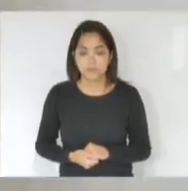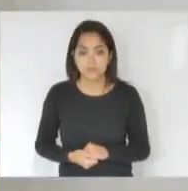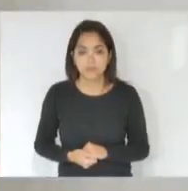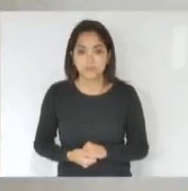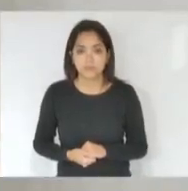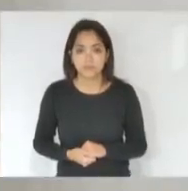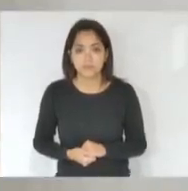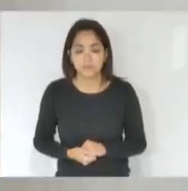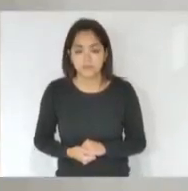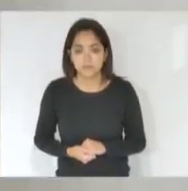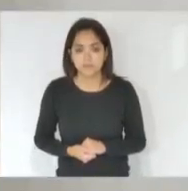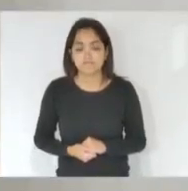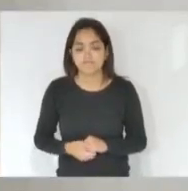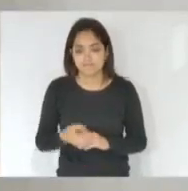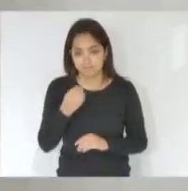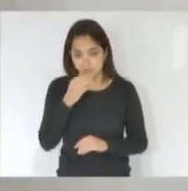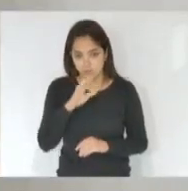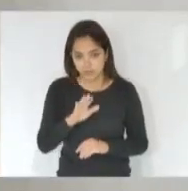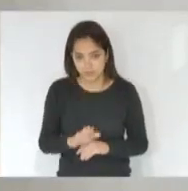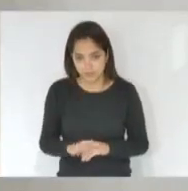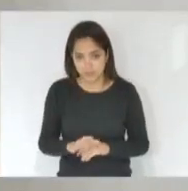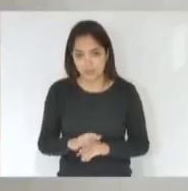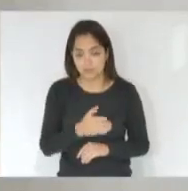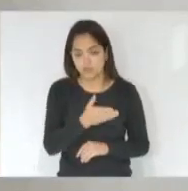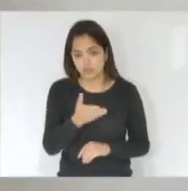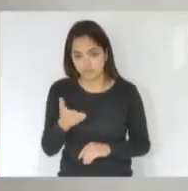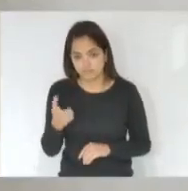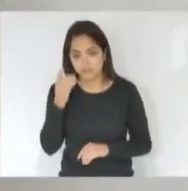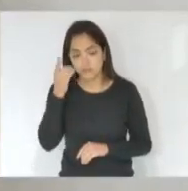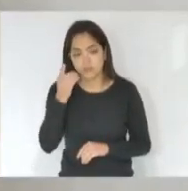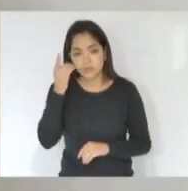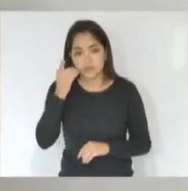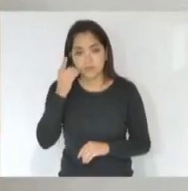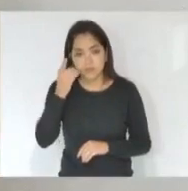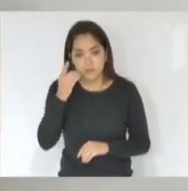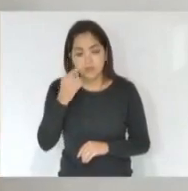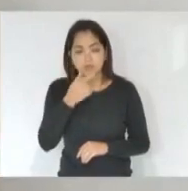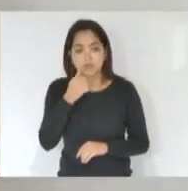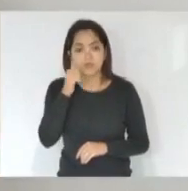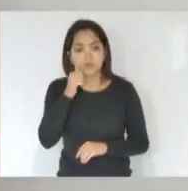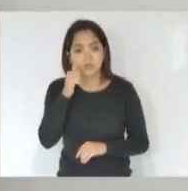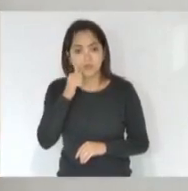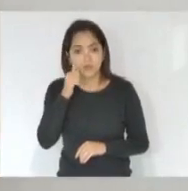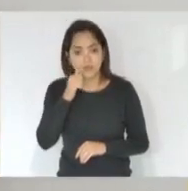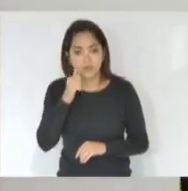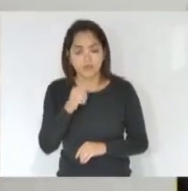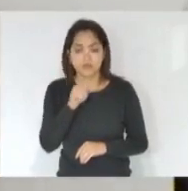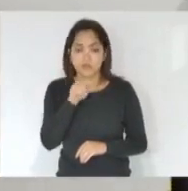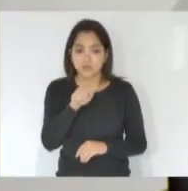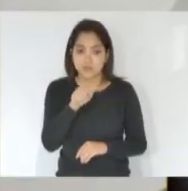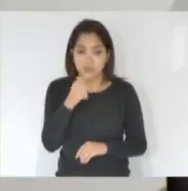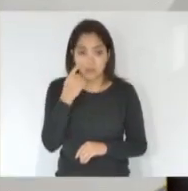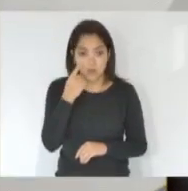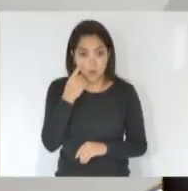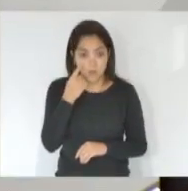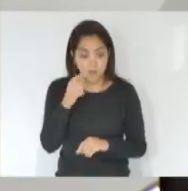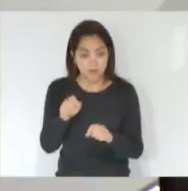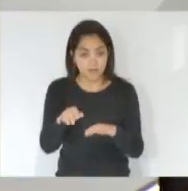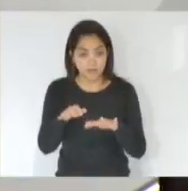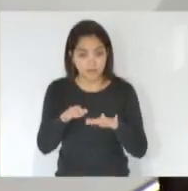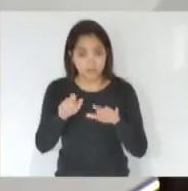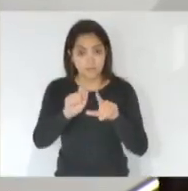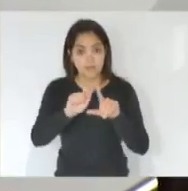Muito bem, boa tarde, senhor presidente, prezados colegas de parlamento, senhoras e senhores, você que acompanha a nossa sessão pela